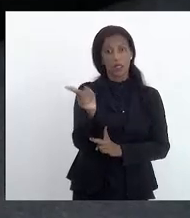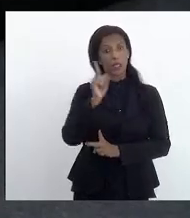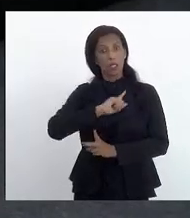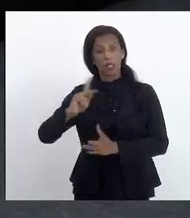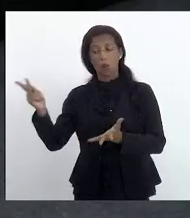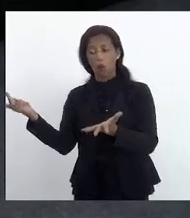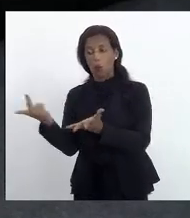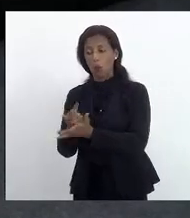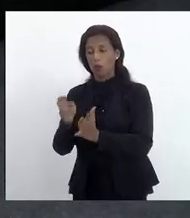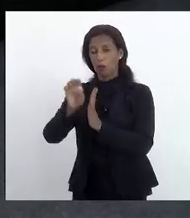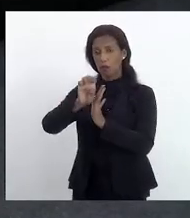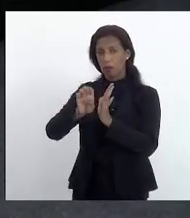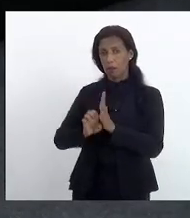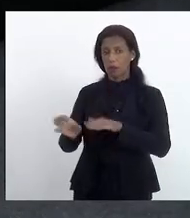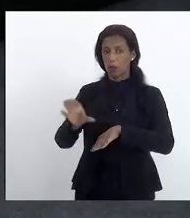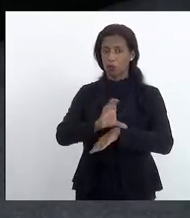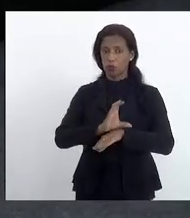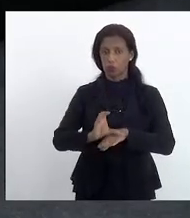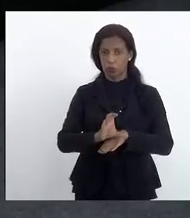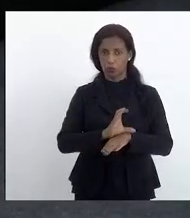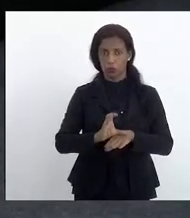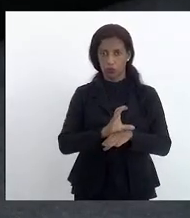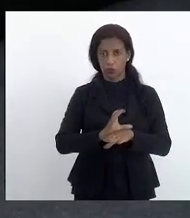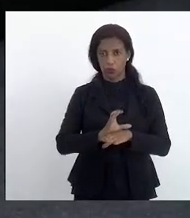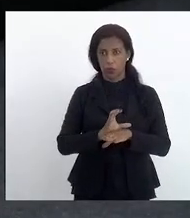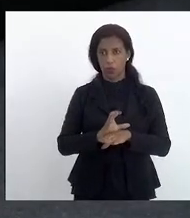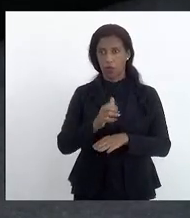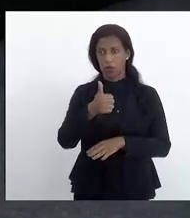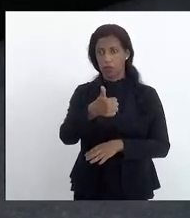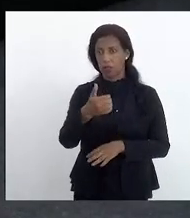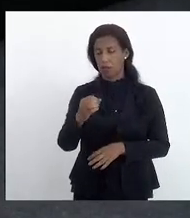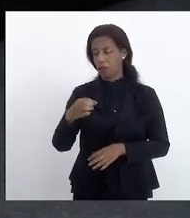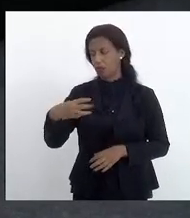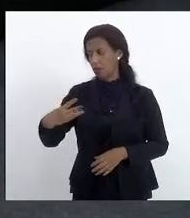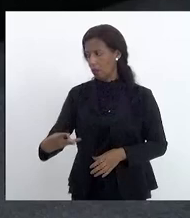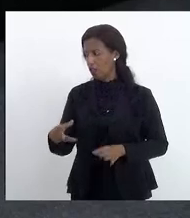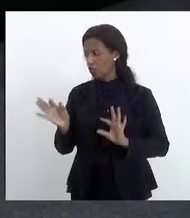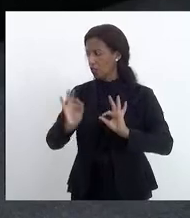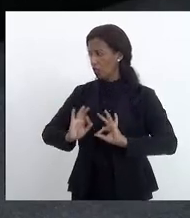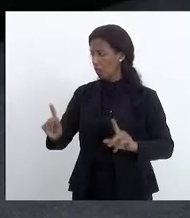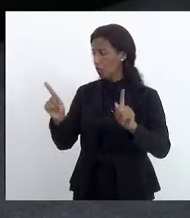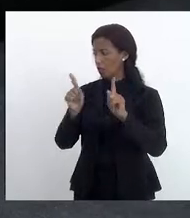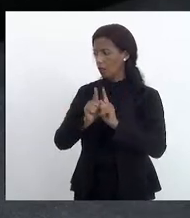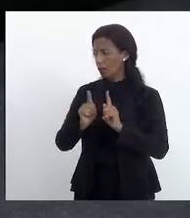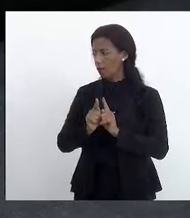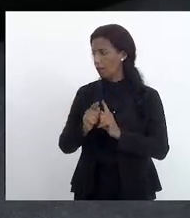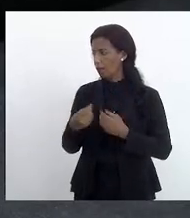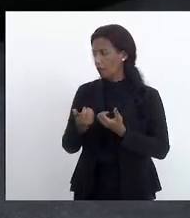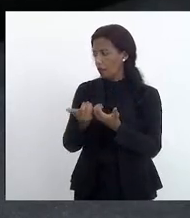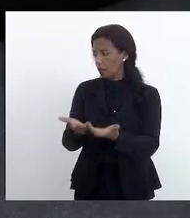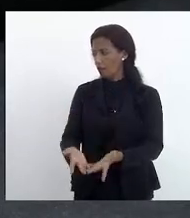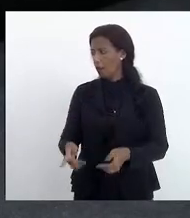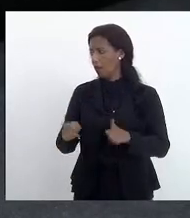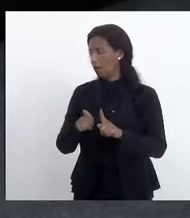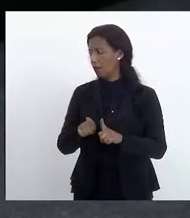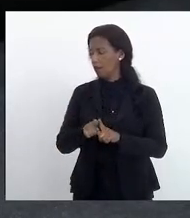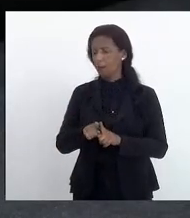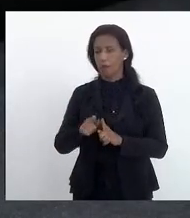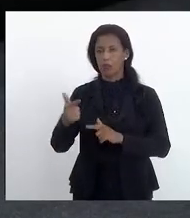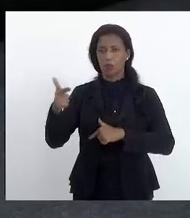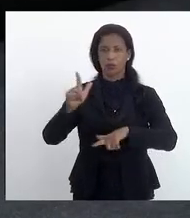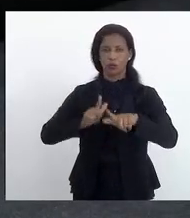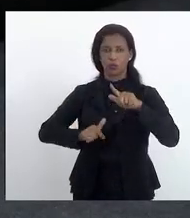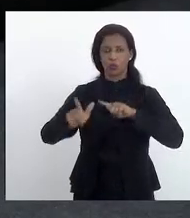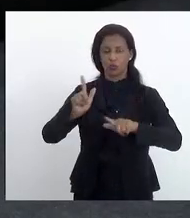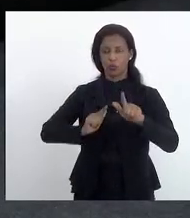feito nem da emenda constitucional de 103, nem tampouco caberia aqui aos doutos